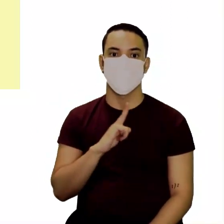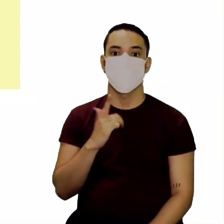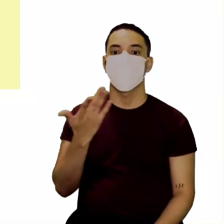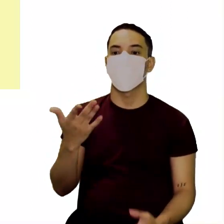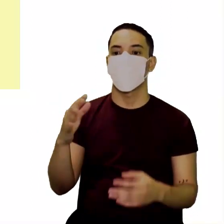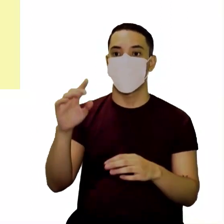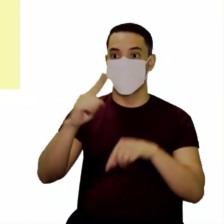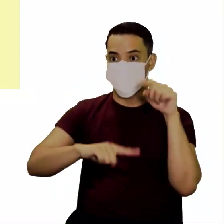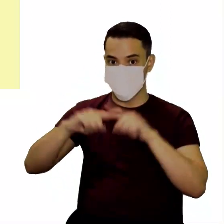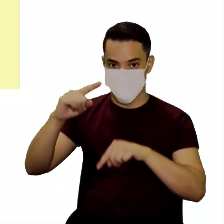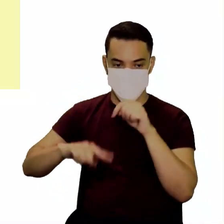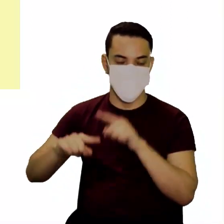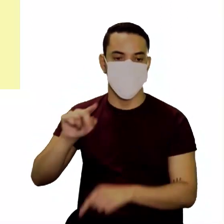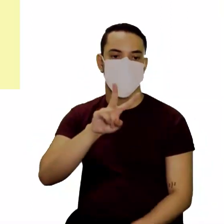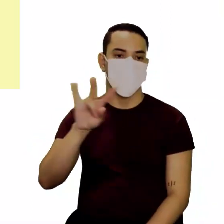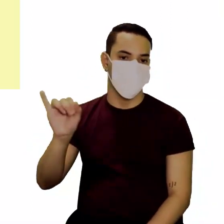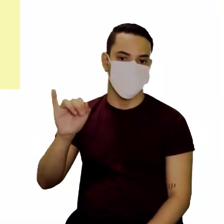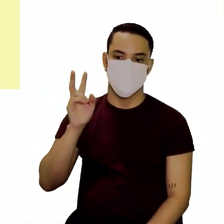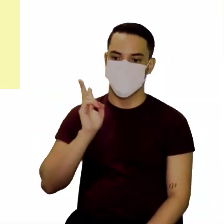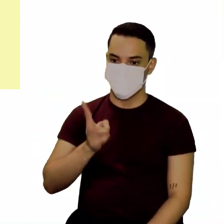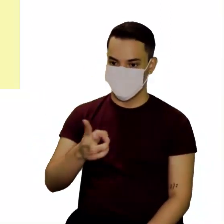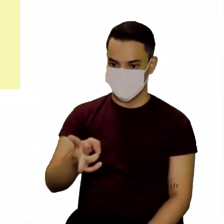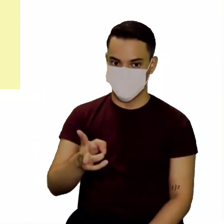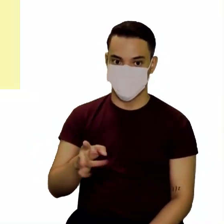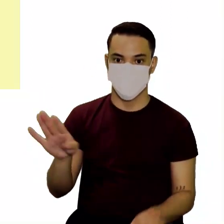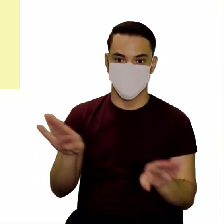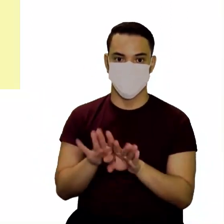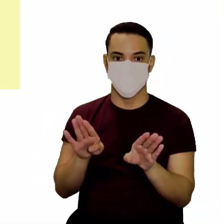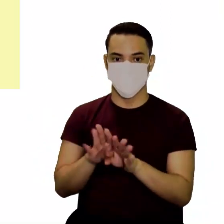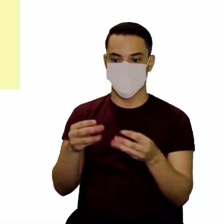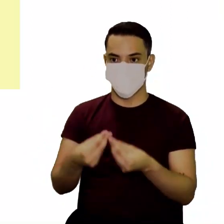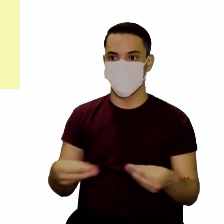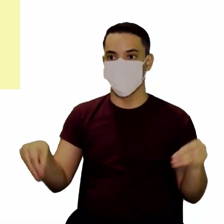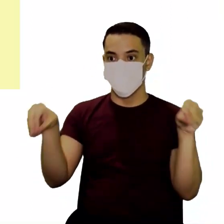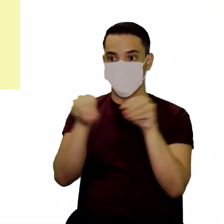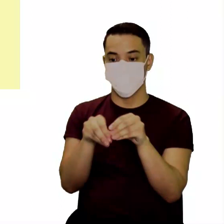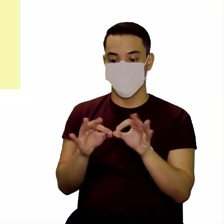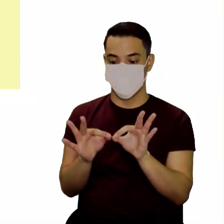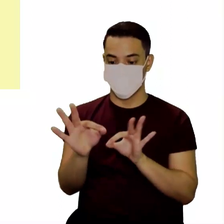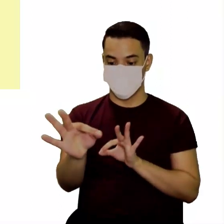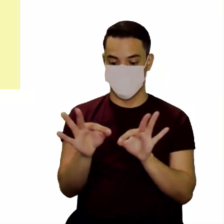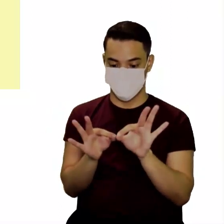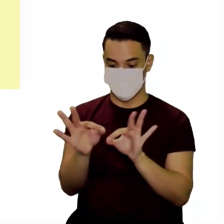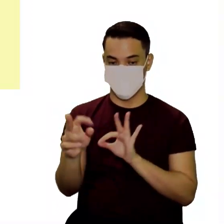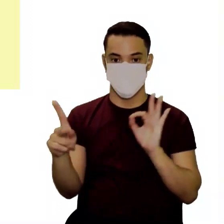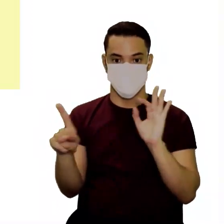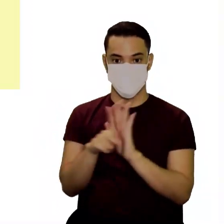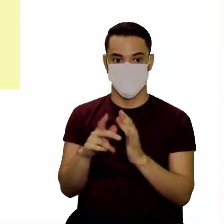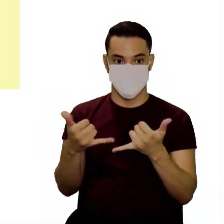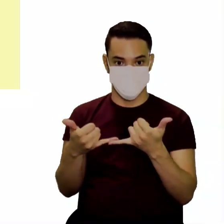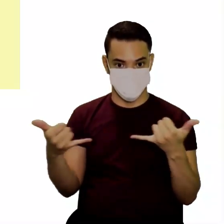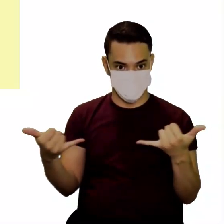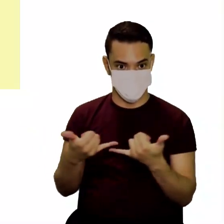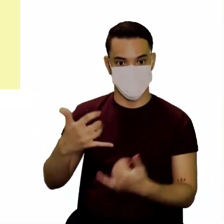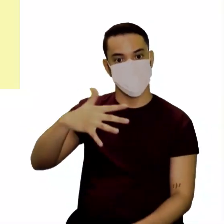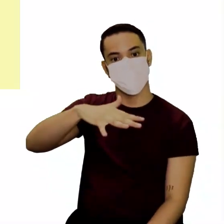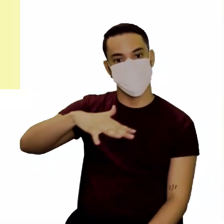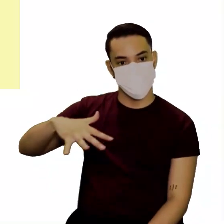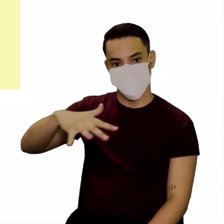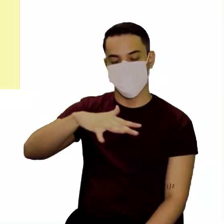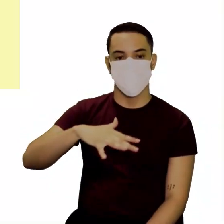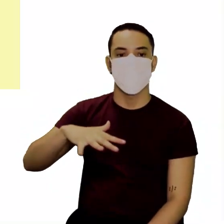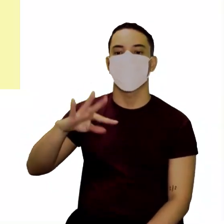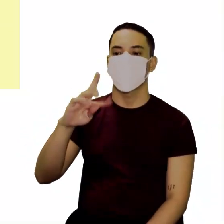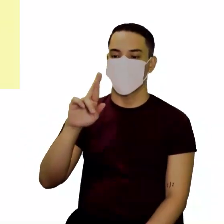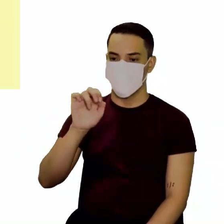o material vai ficar constante. E dobrando-se o comprimento do fio, a área da seção